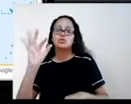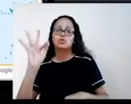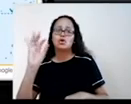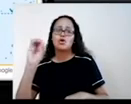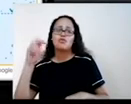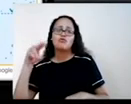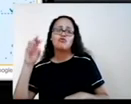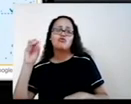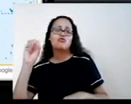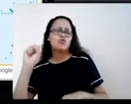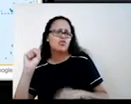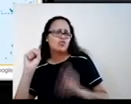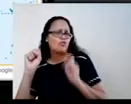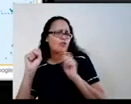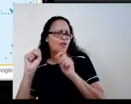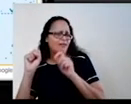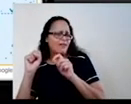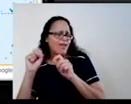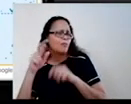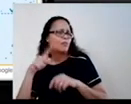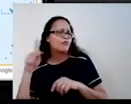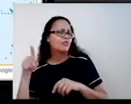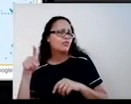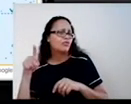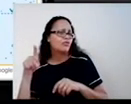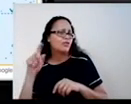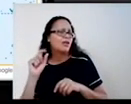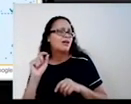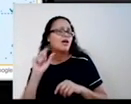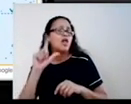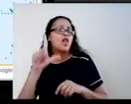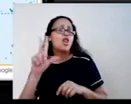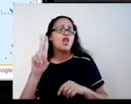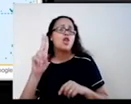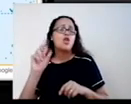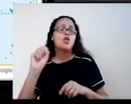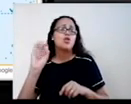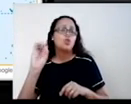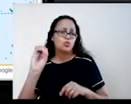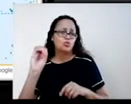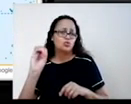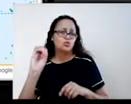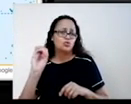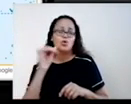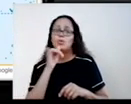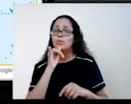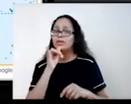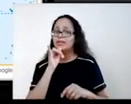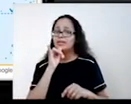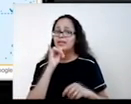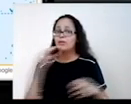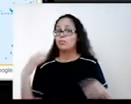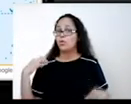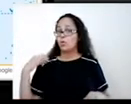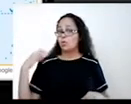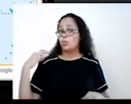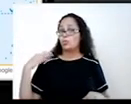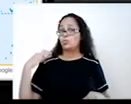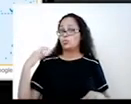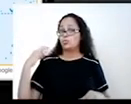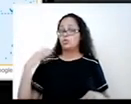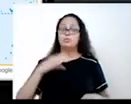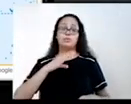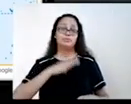lusófonos. Lusófonos? O que é isso, professora? O que é luso? Vocês já viram um time de futebol, né, a portuguesa?